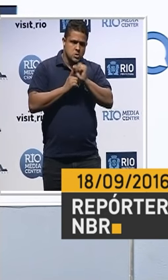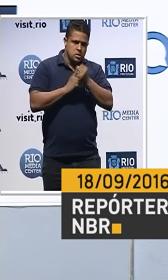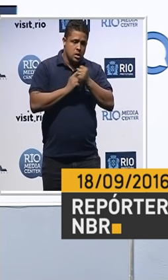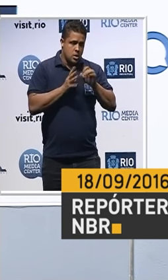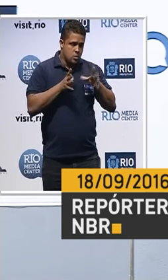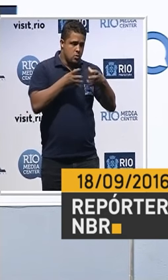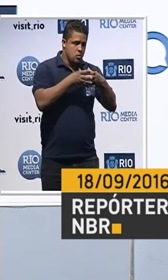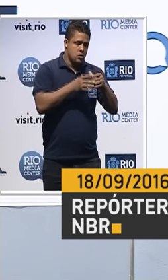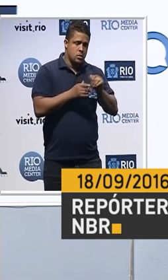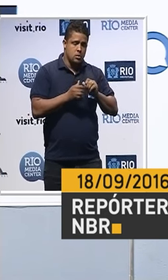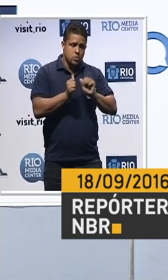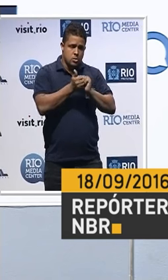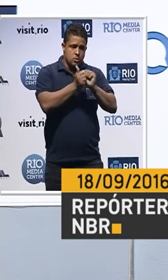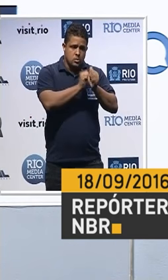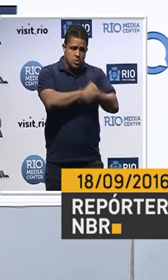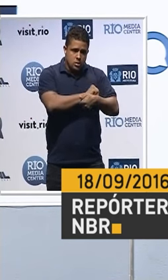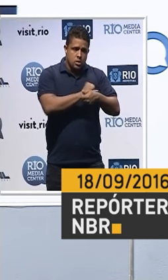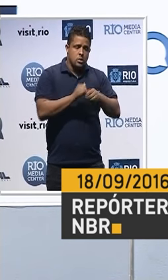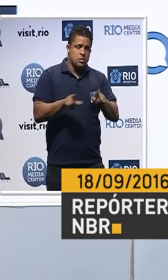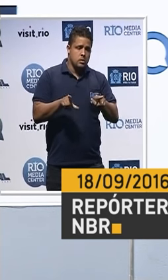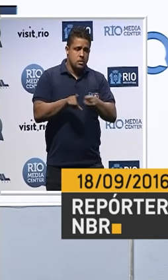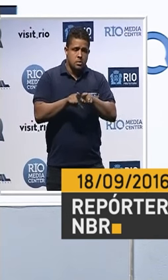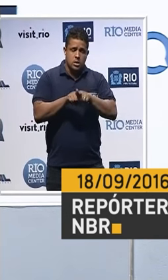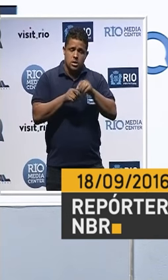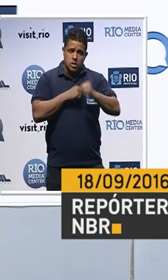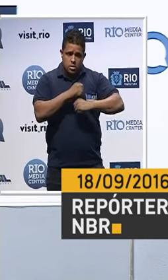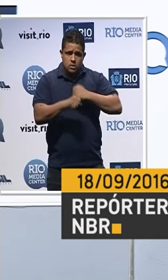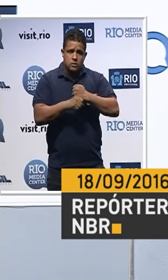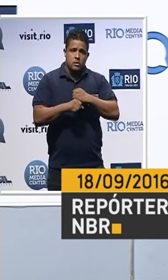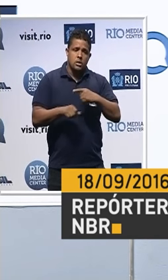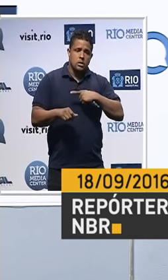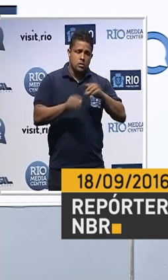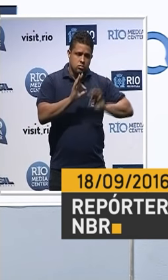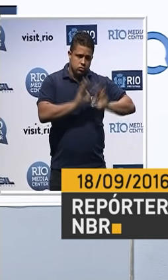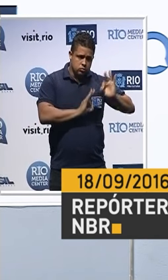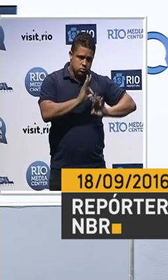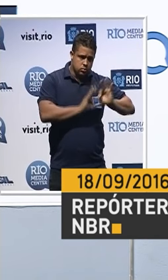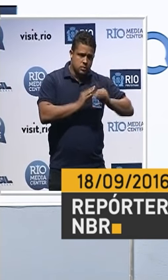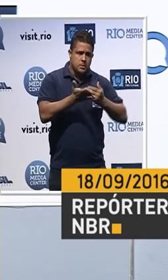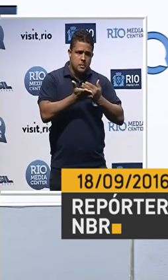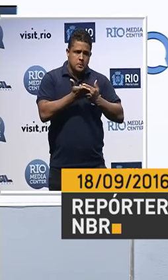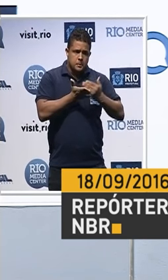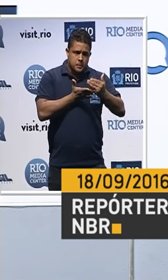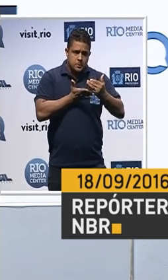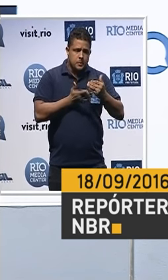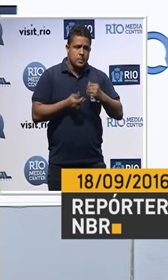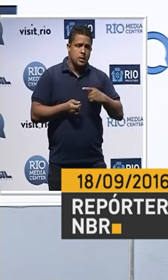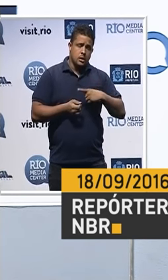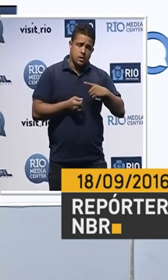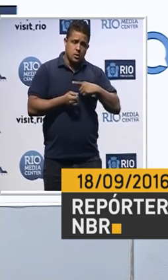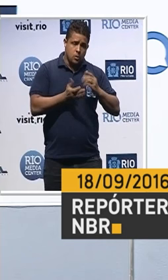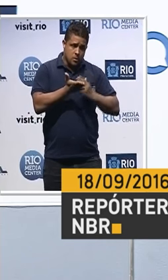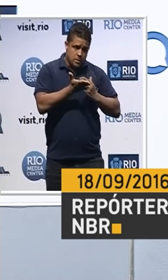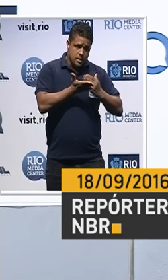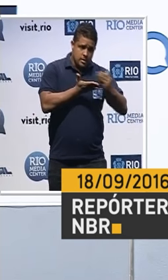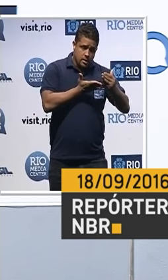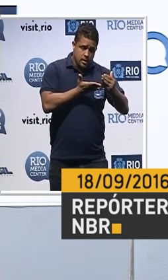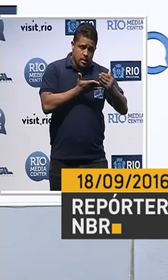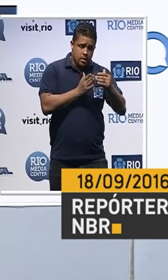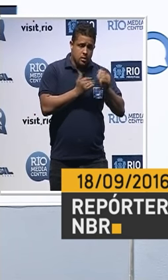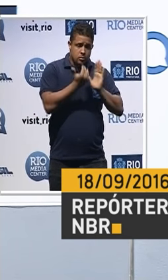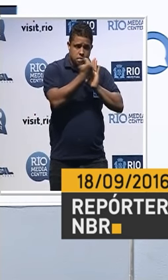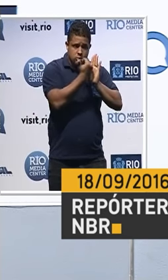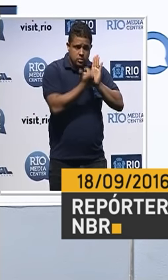esporte educacional. E no ano que vem, já no orçamento de 2017, nós executaremos na